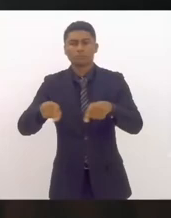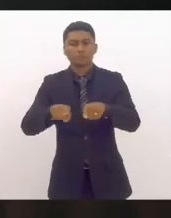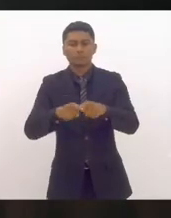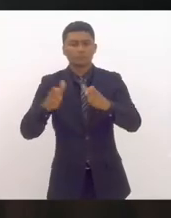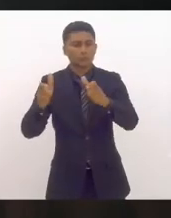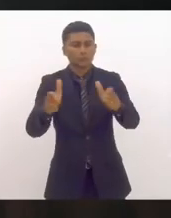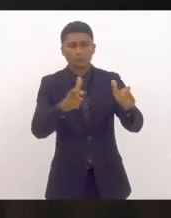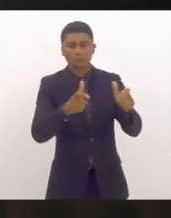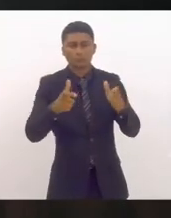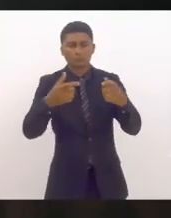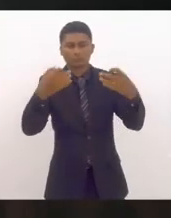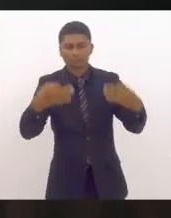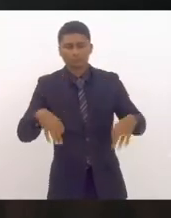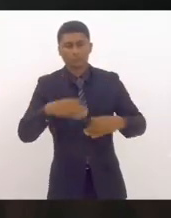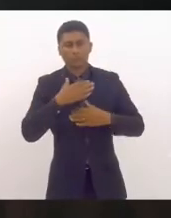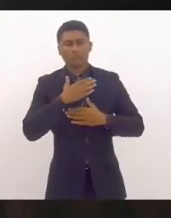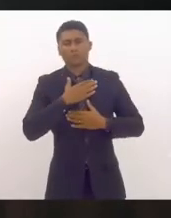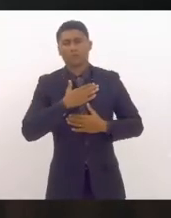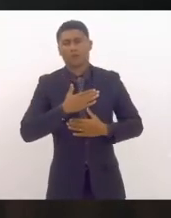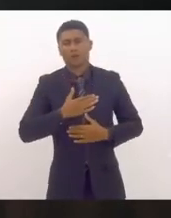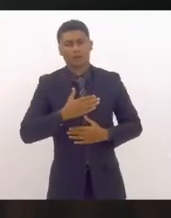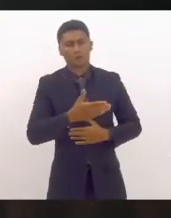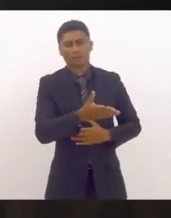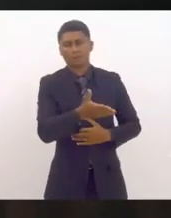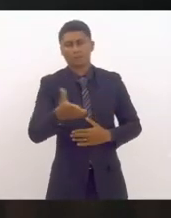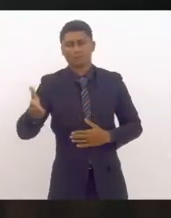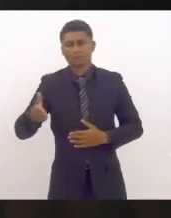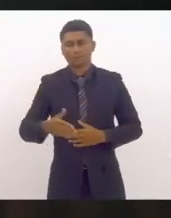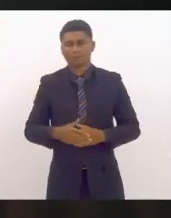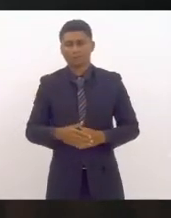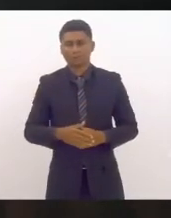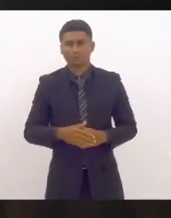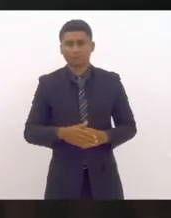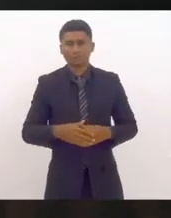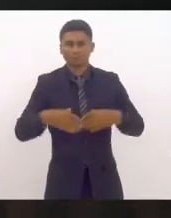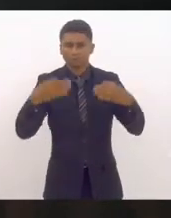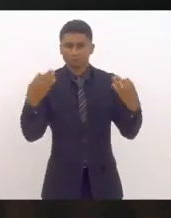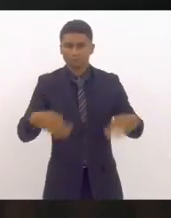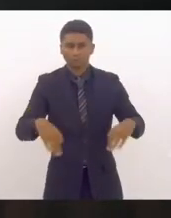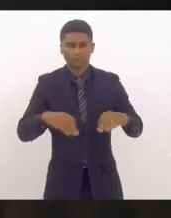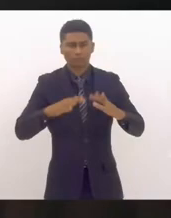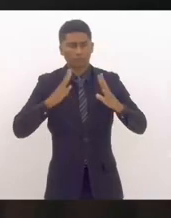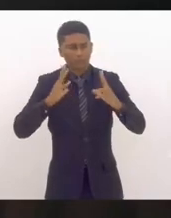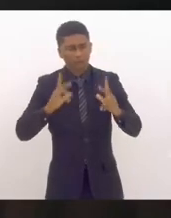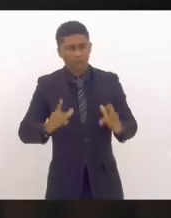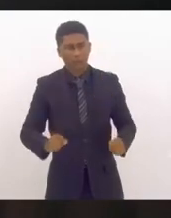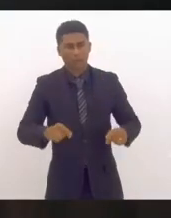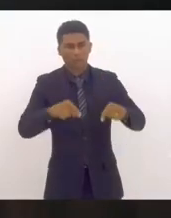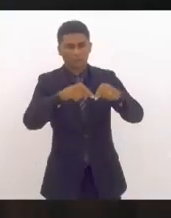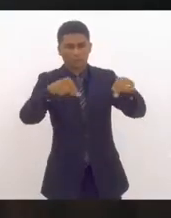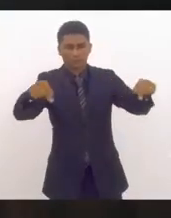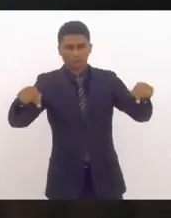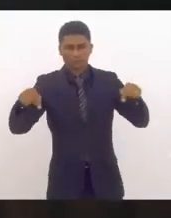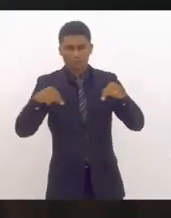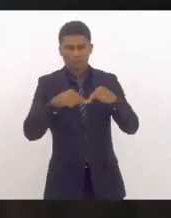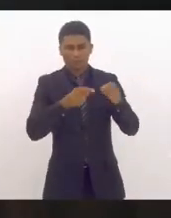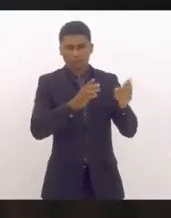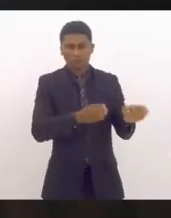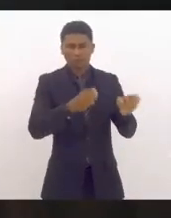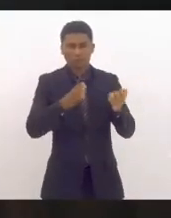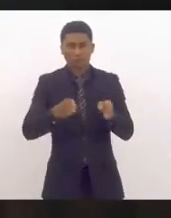específicos para o repouso, o descanso, com salubridade, higiene adequada, que sejam